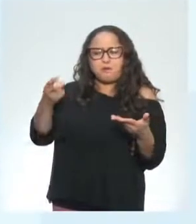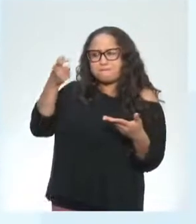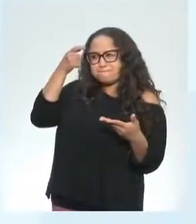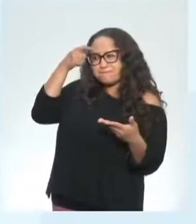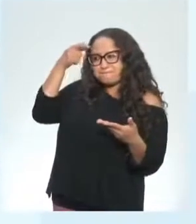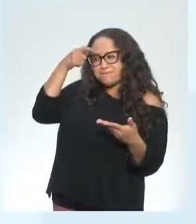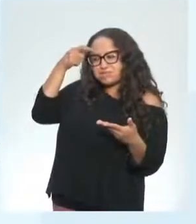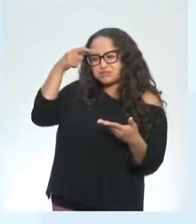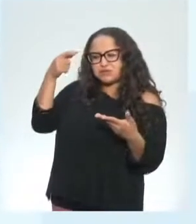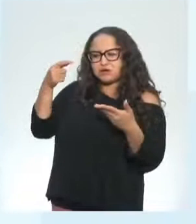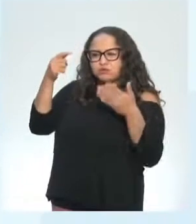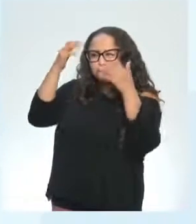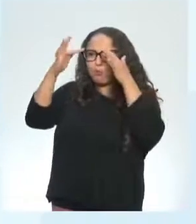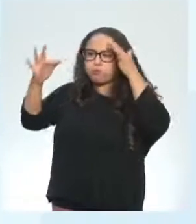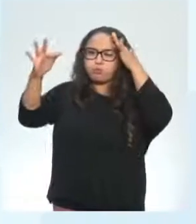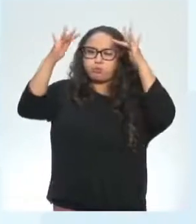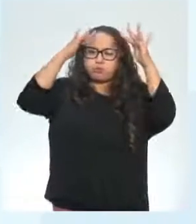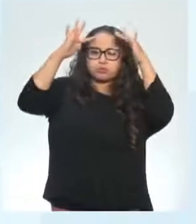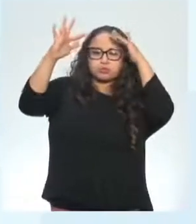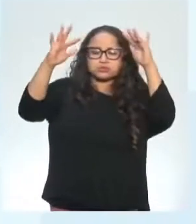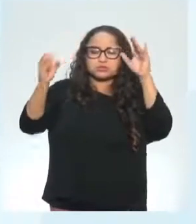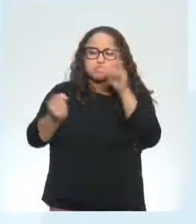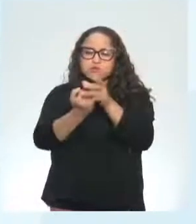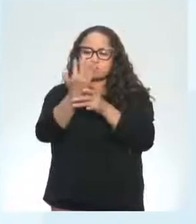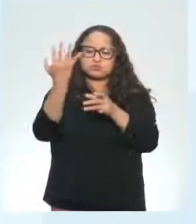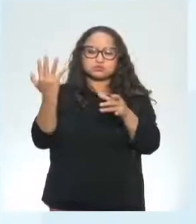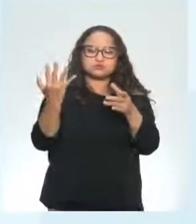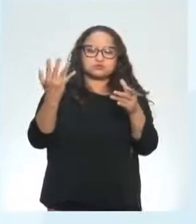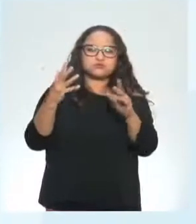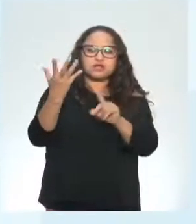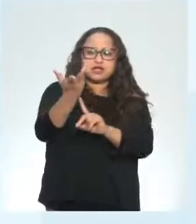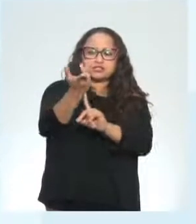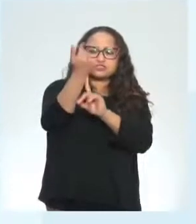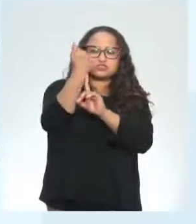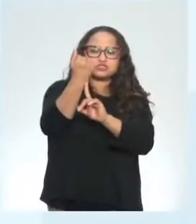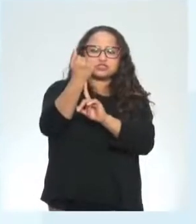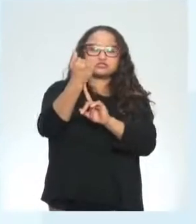de construção de uma produção artística. Então, esses